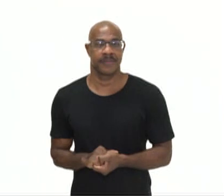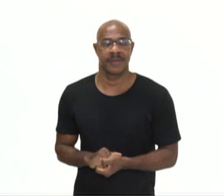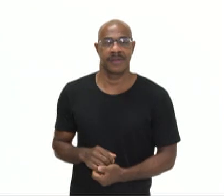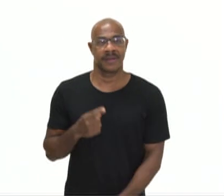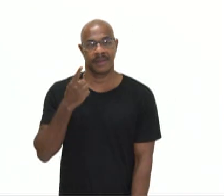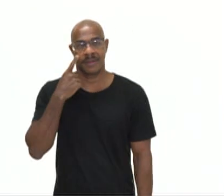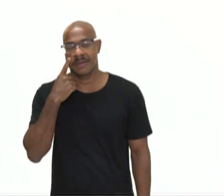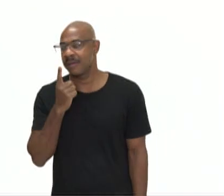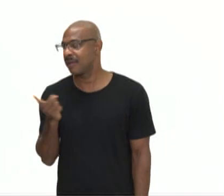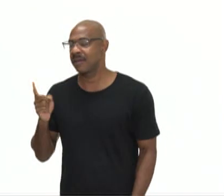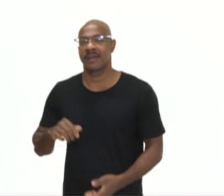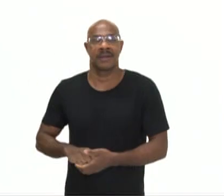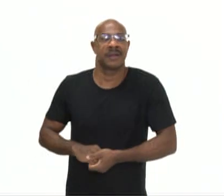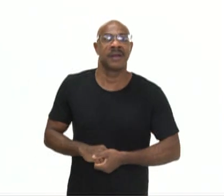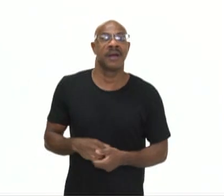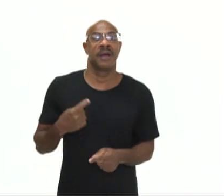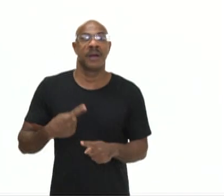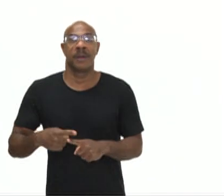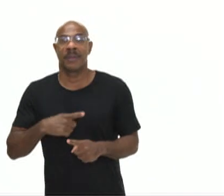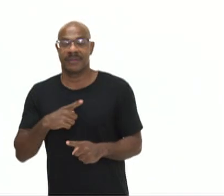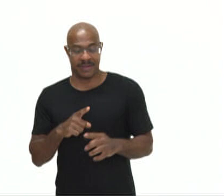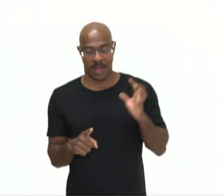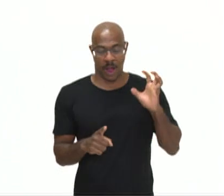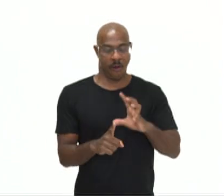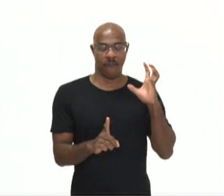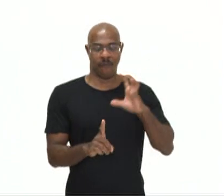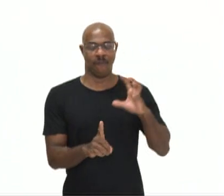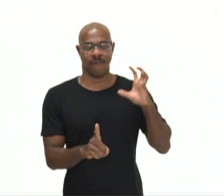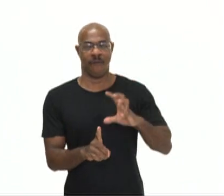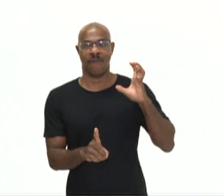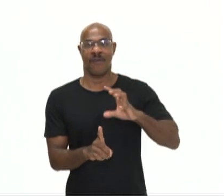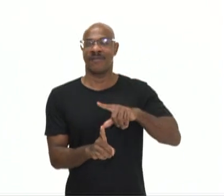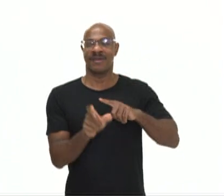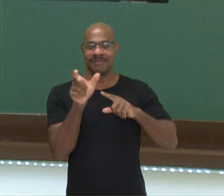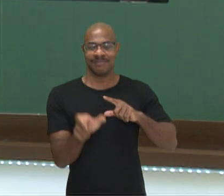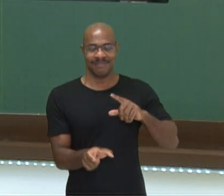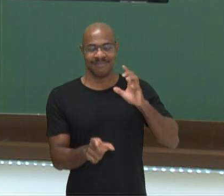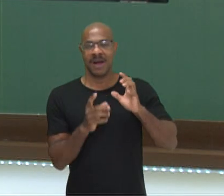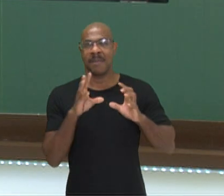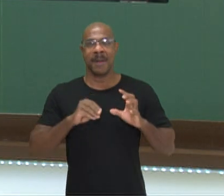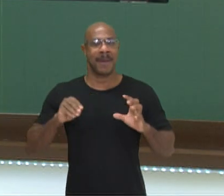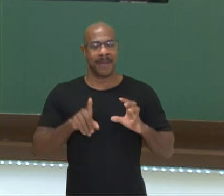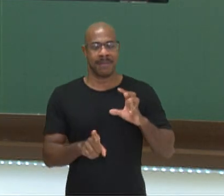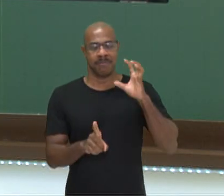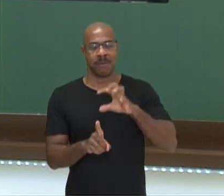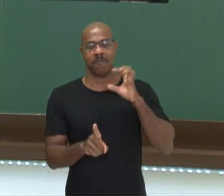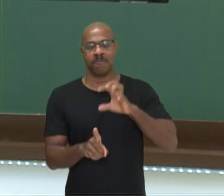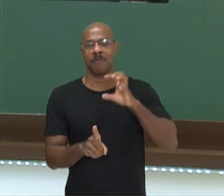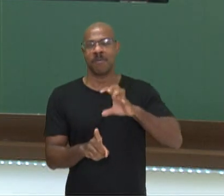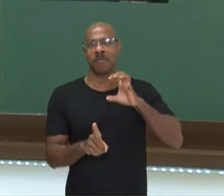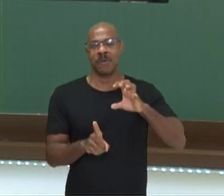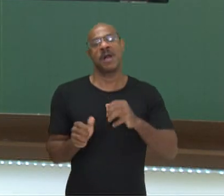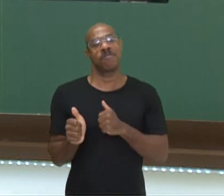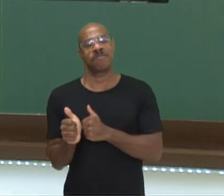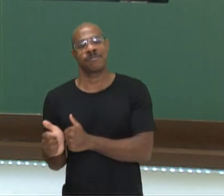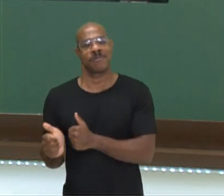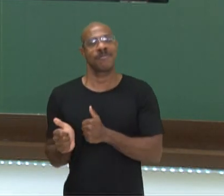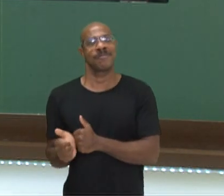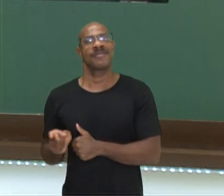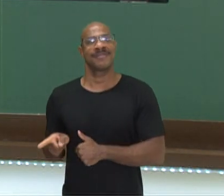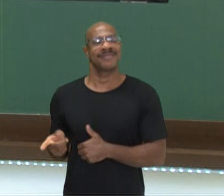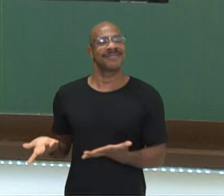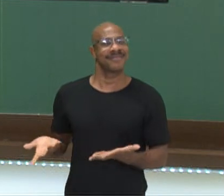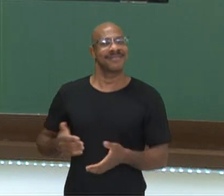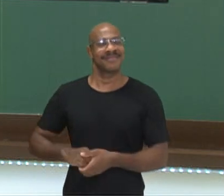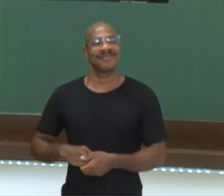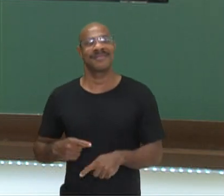Provavelmente porque foram persuadidas pela fala do outro. Isso mesmo. Então, os argumentos apresentados pelo outro